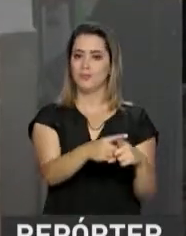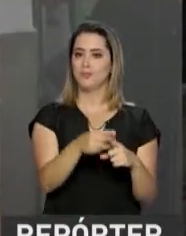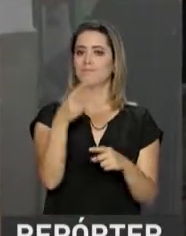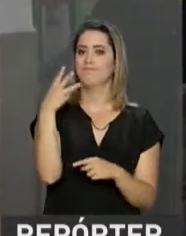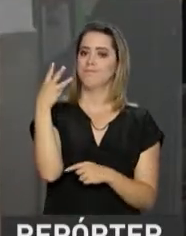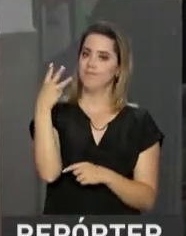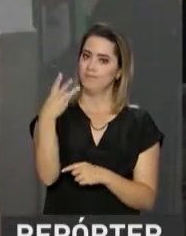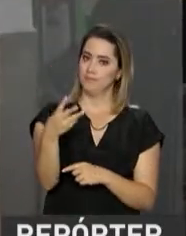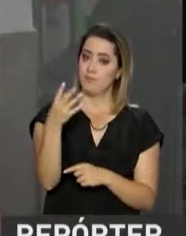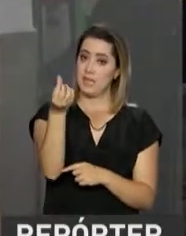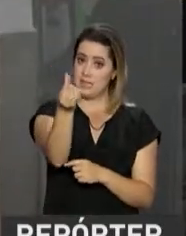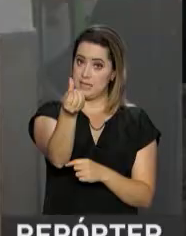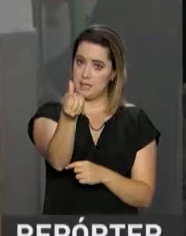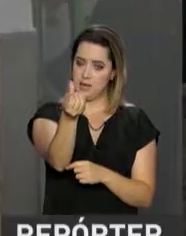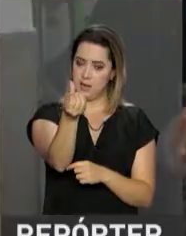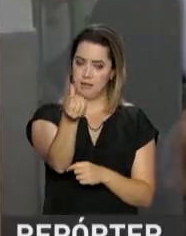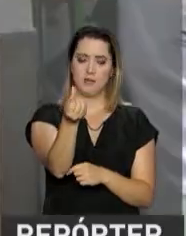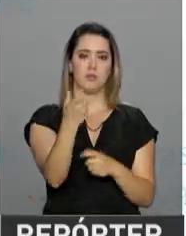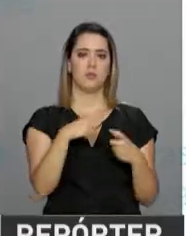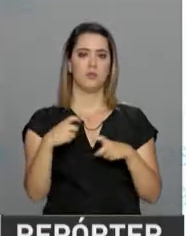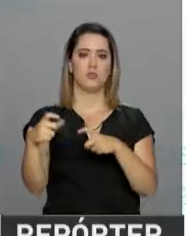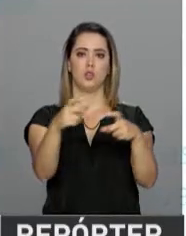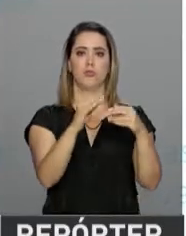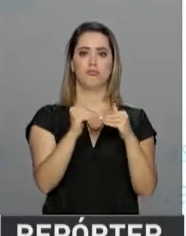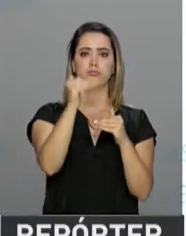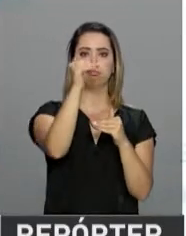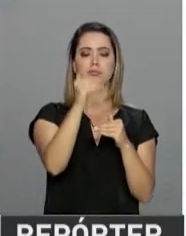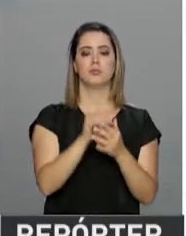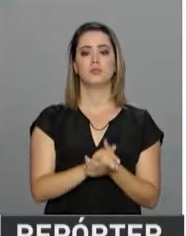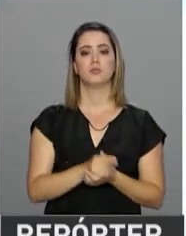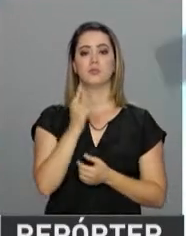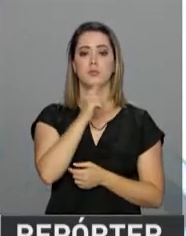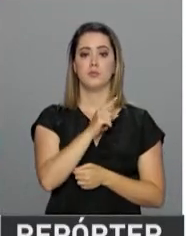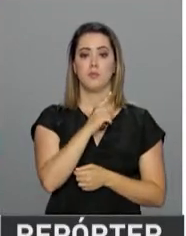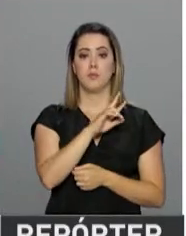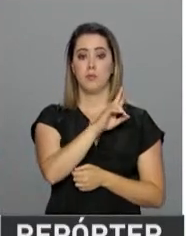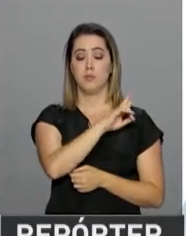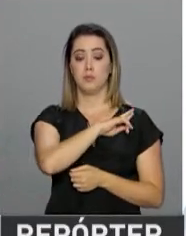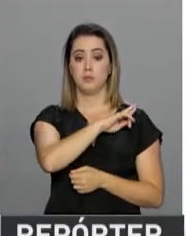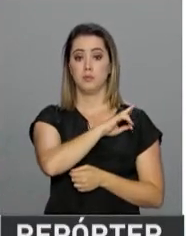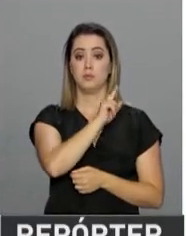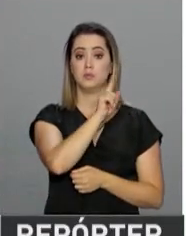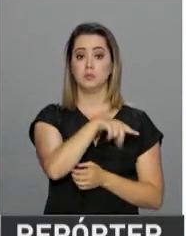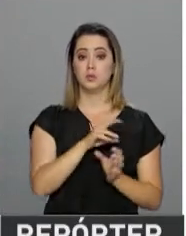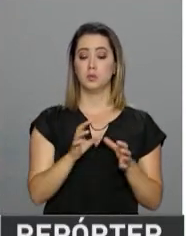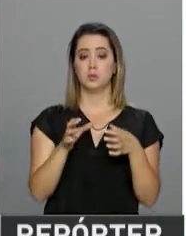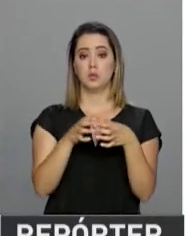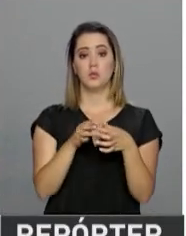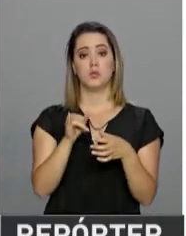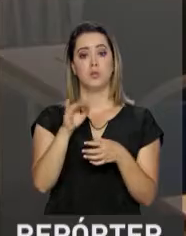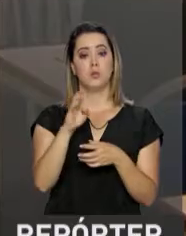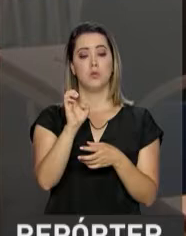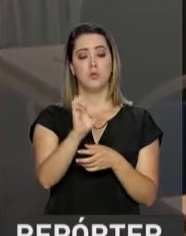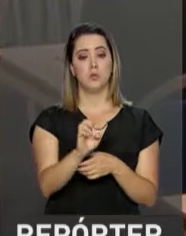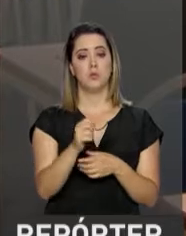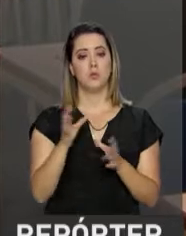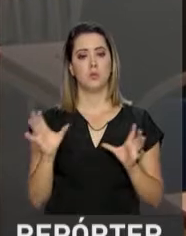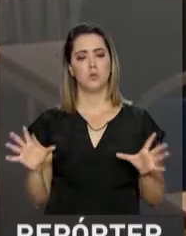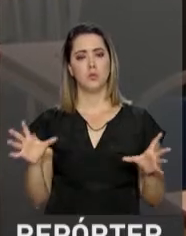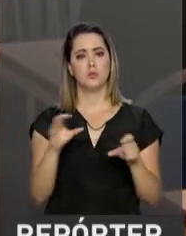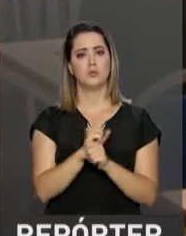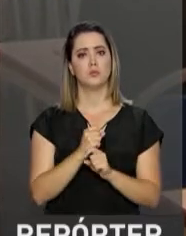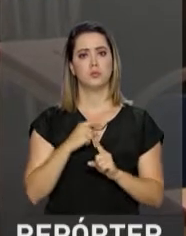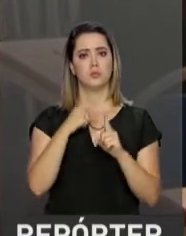das oito atividades pesquisadas para gerente da coordenação de serviços e comércio do ibge o acúmulo